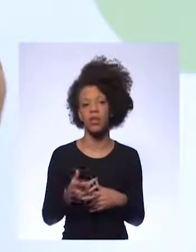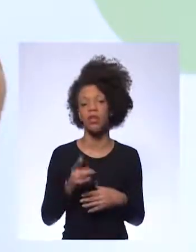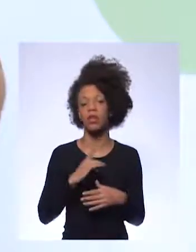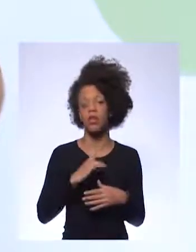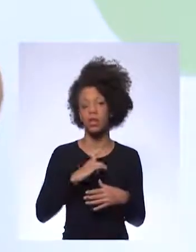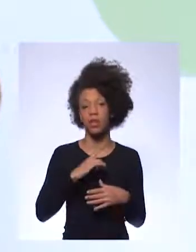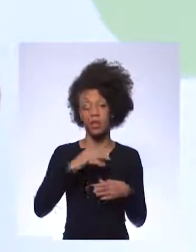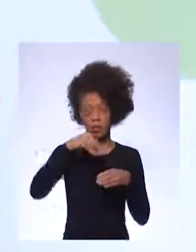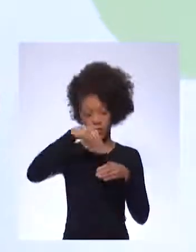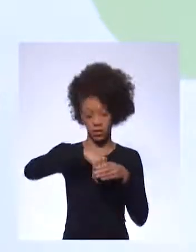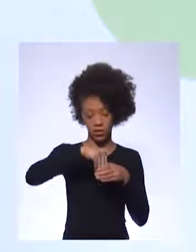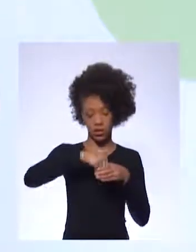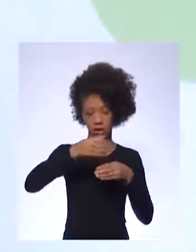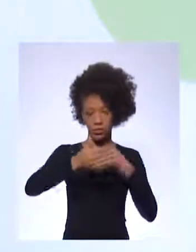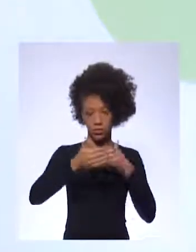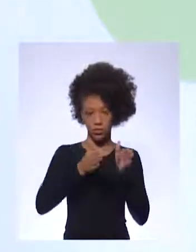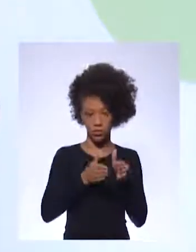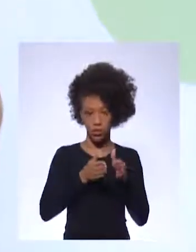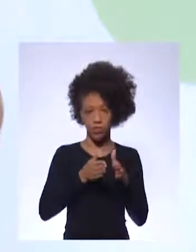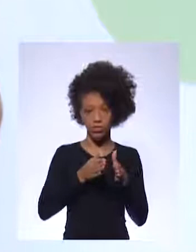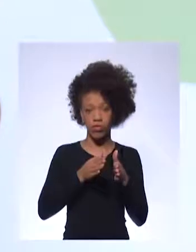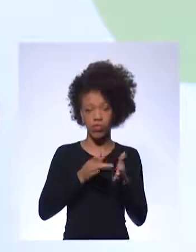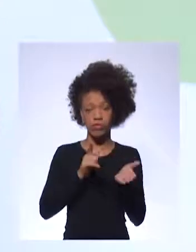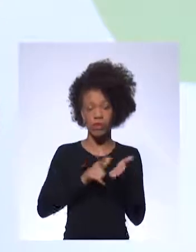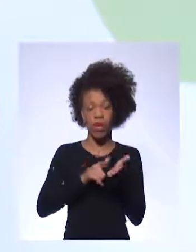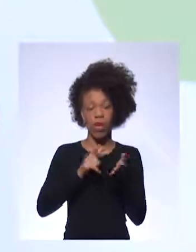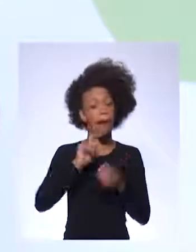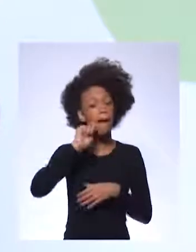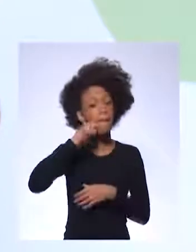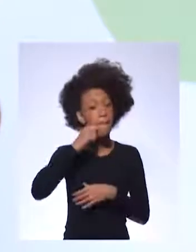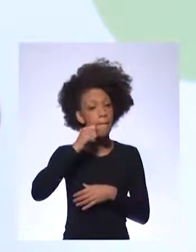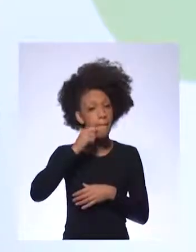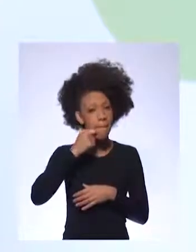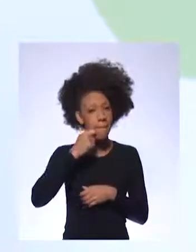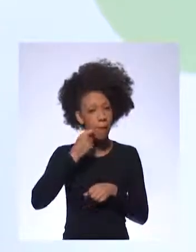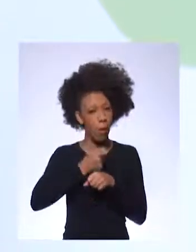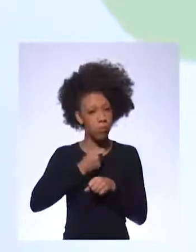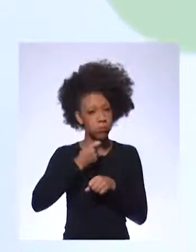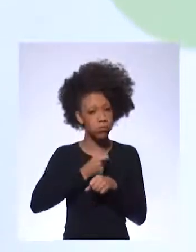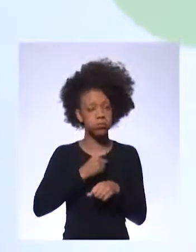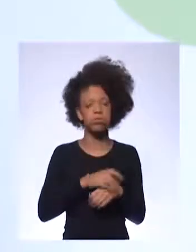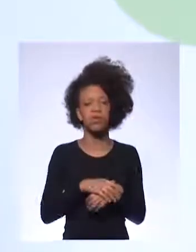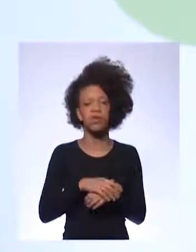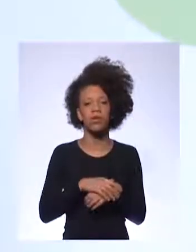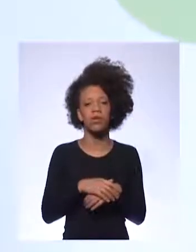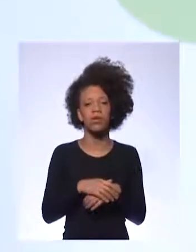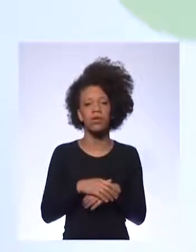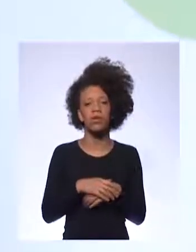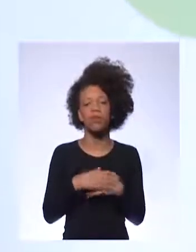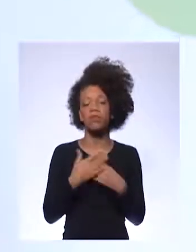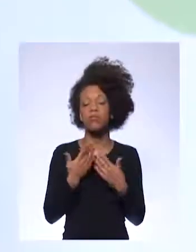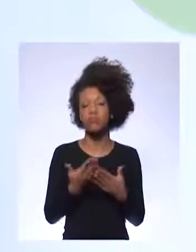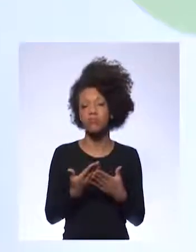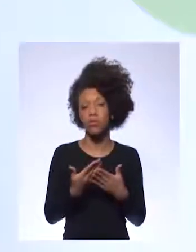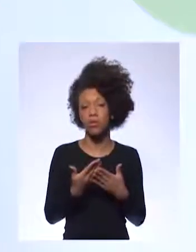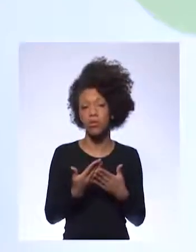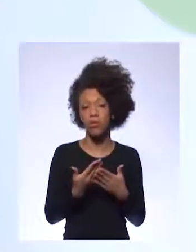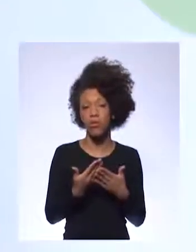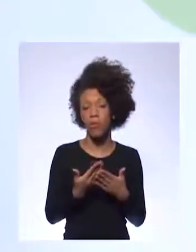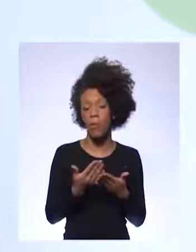papelão Zinho entrou é branco na verdade aí eu pintei de verde isso aqui era papel verde mesmo eu peguei um pedaço de papel verde escuro